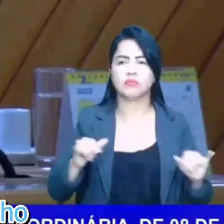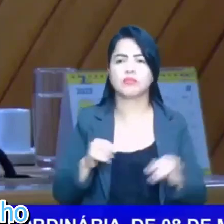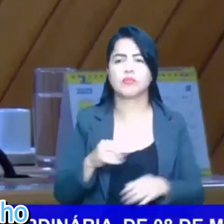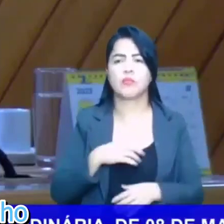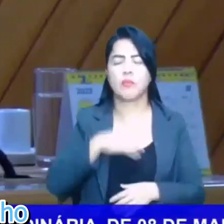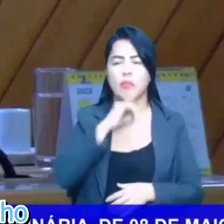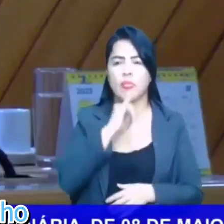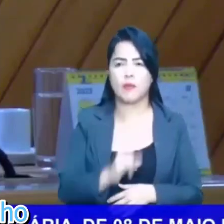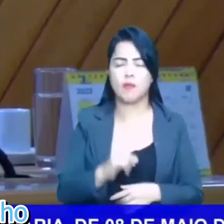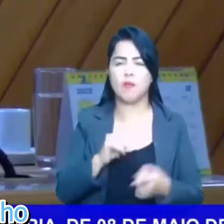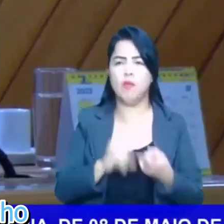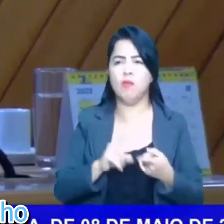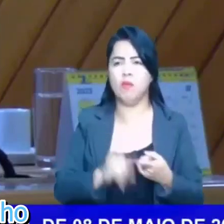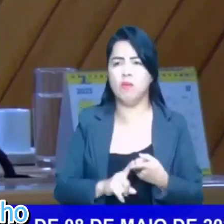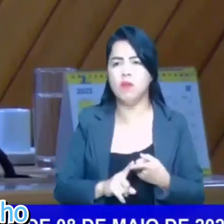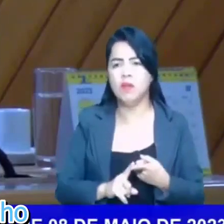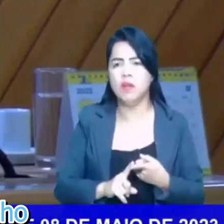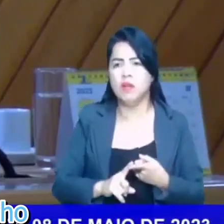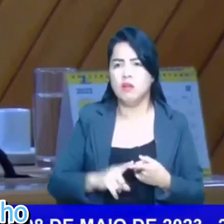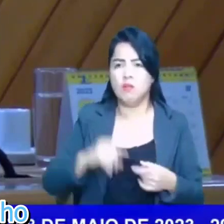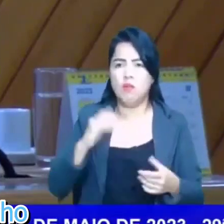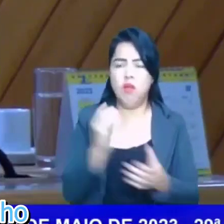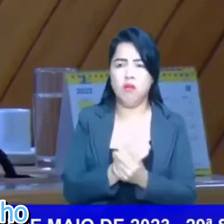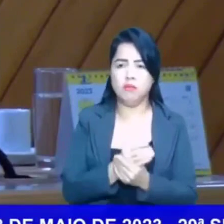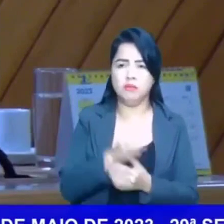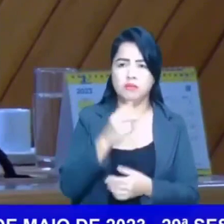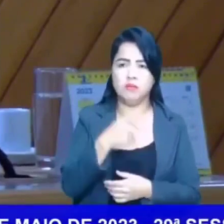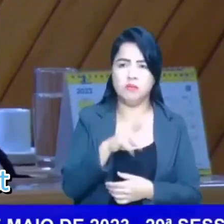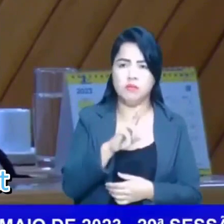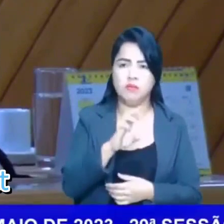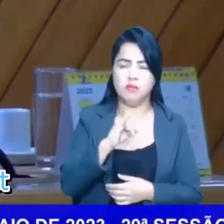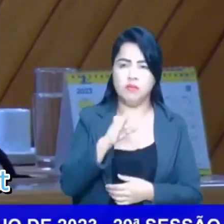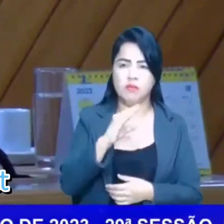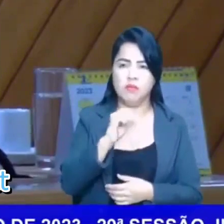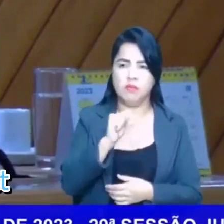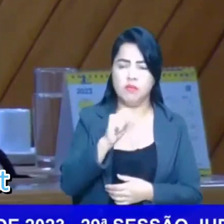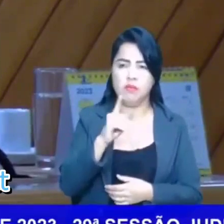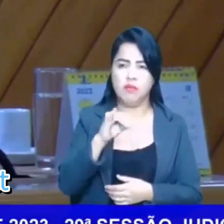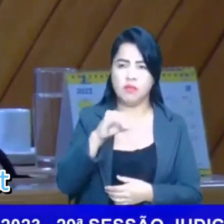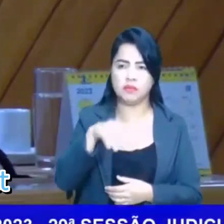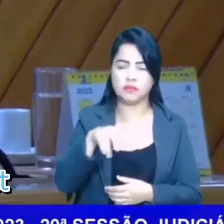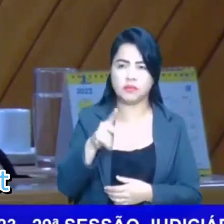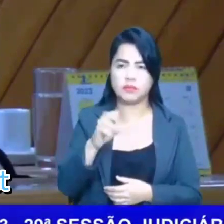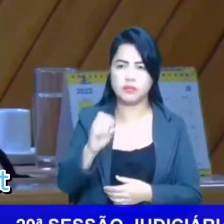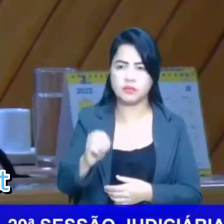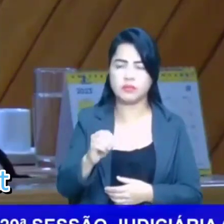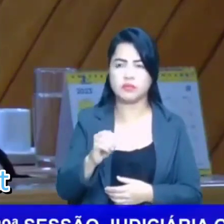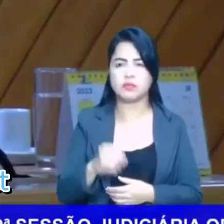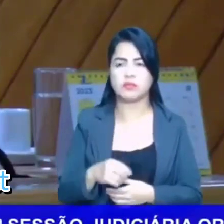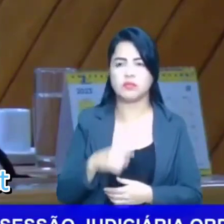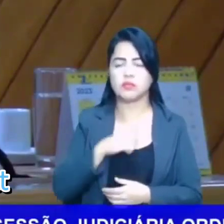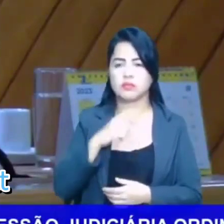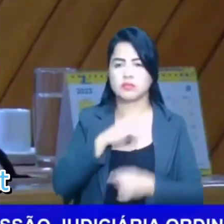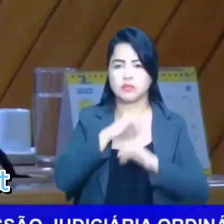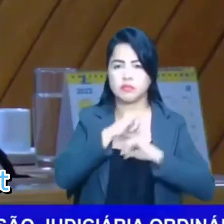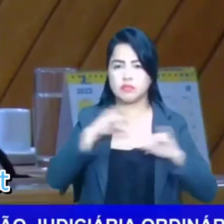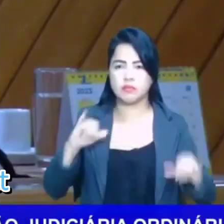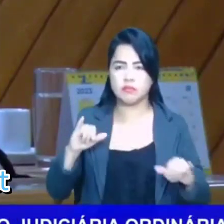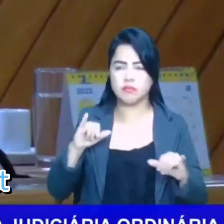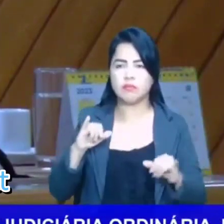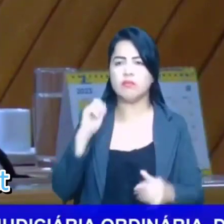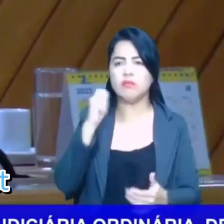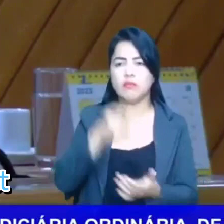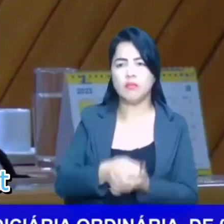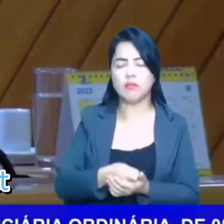também que a condenação de Picadinho na representação por propaganda paga na